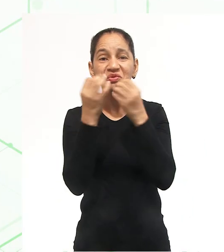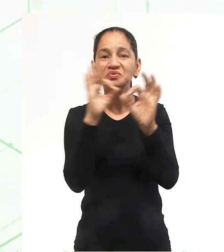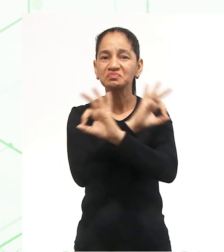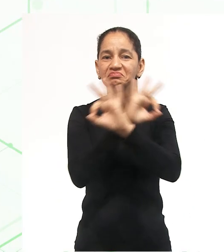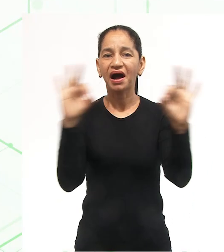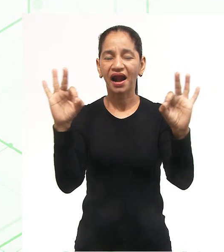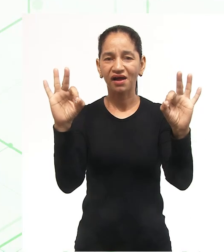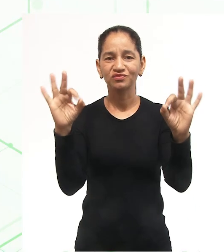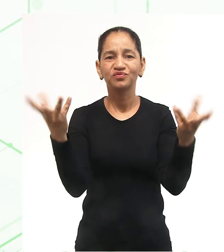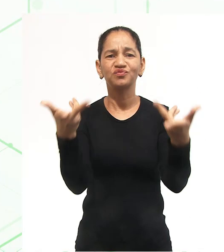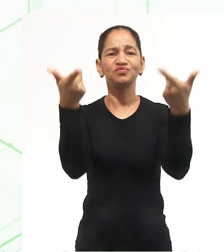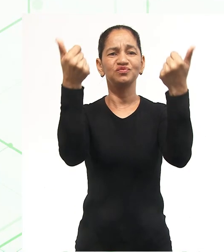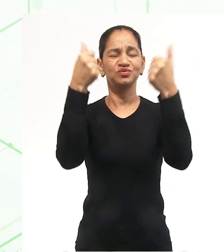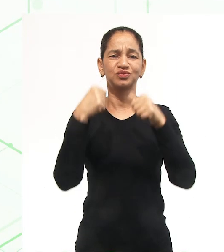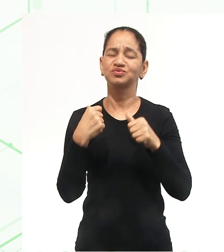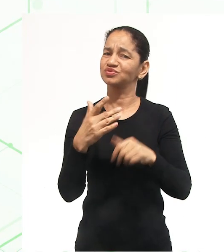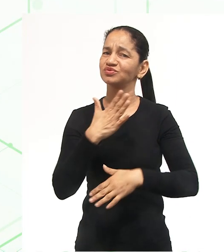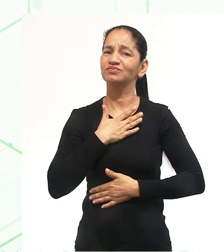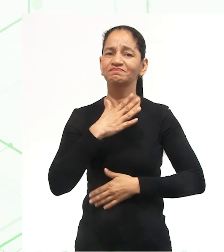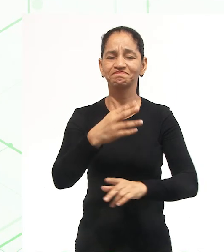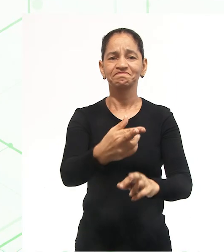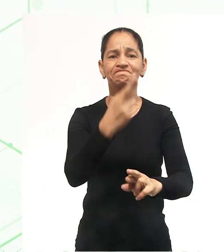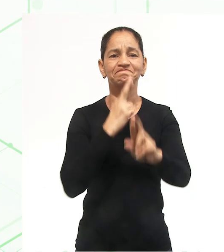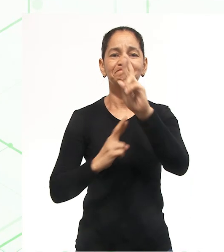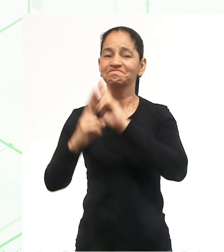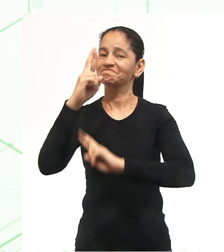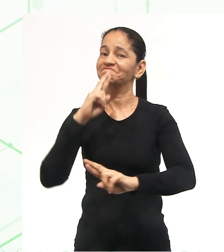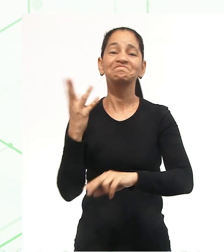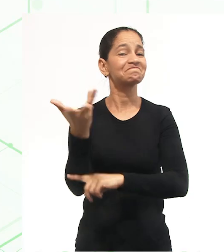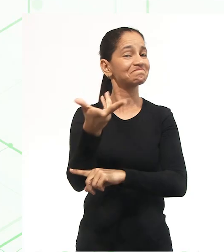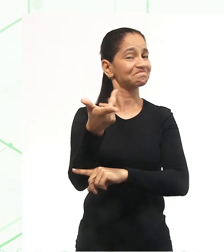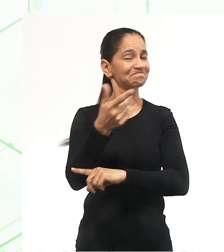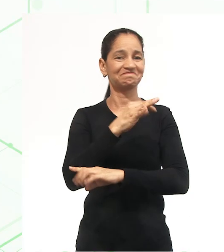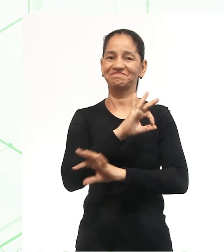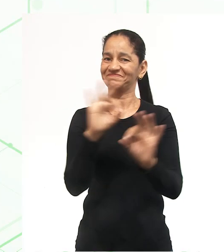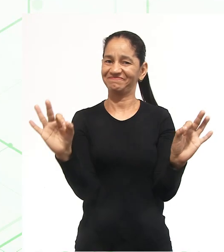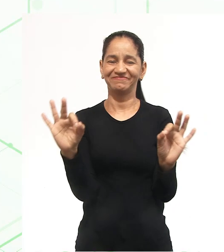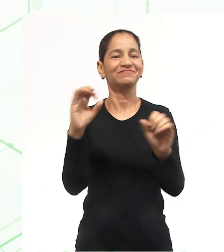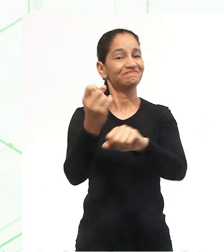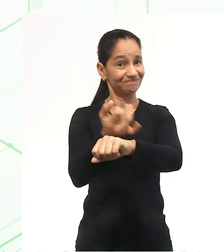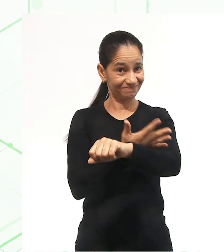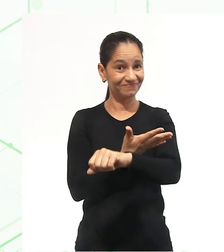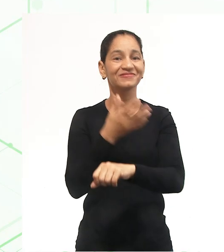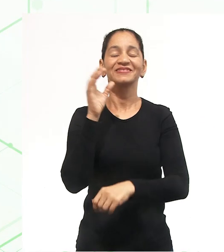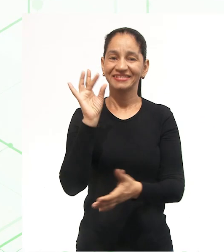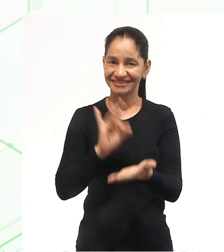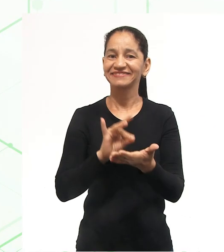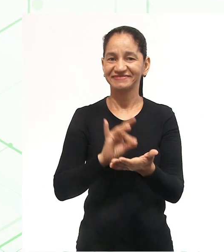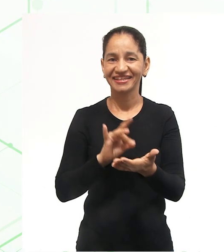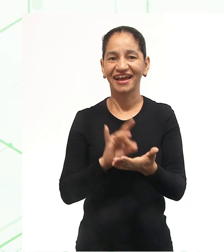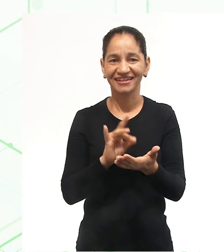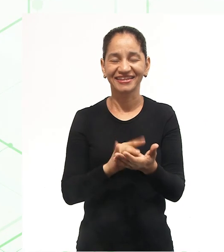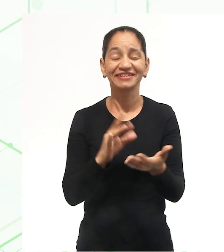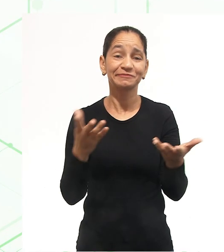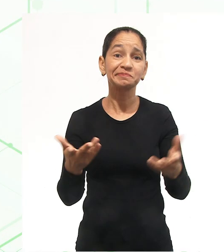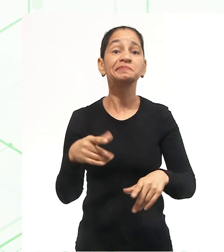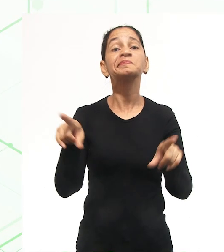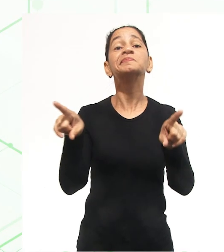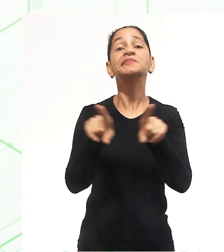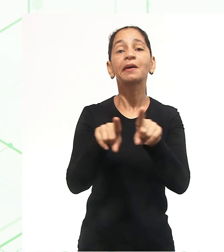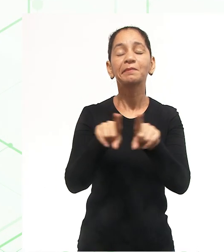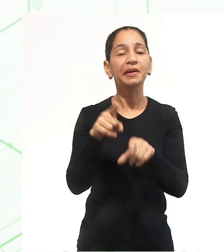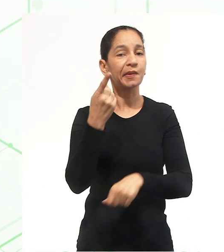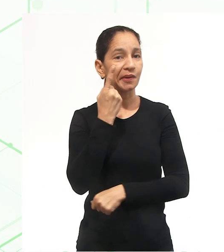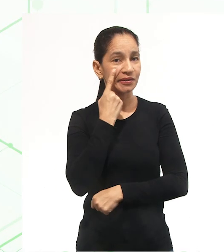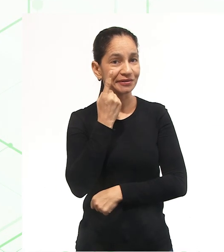resultado dessa atividade de práticas colaborativas. Nossa, foi maravilhoso, né, Gi? Foi maravilhoso. Com certeza. A gente quis